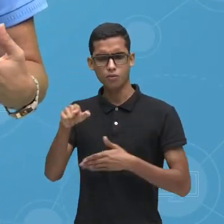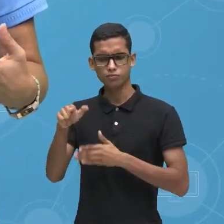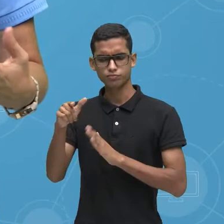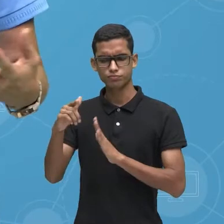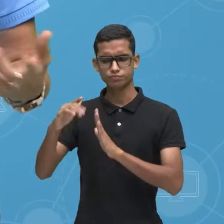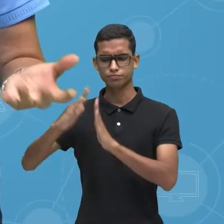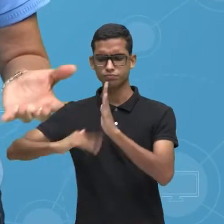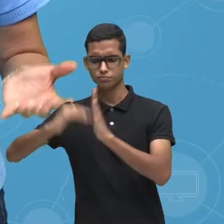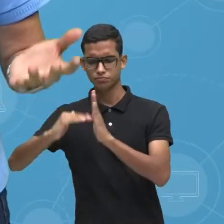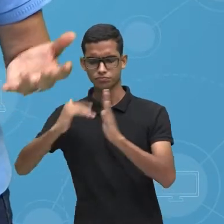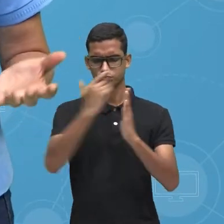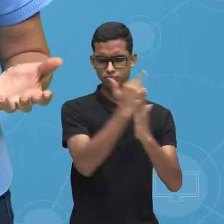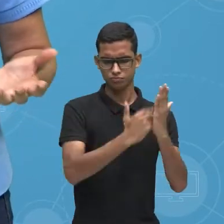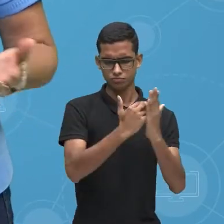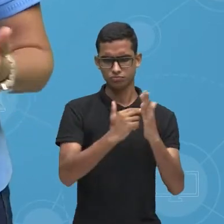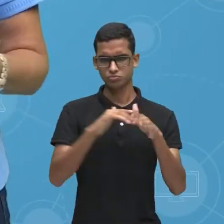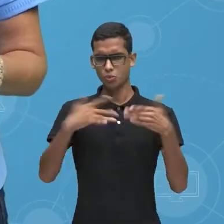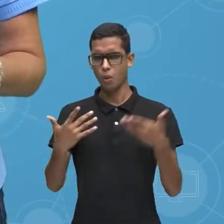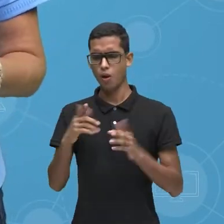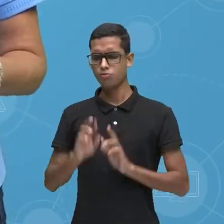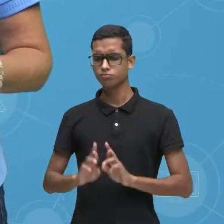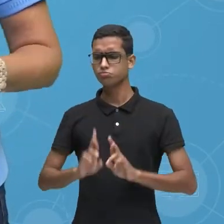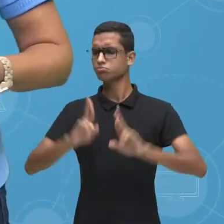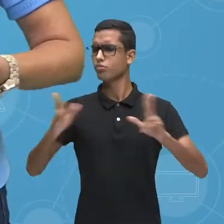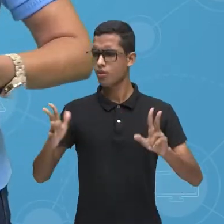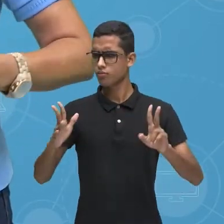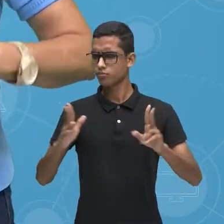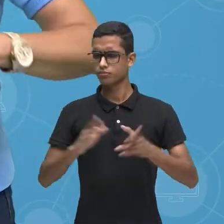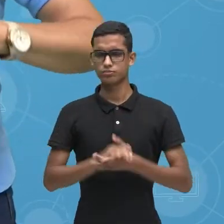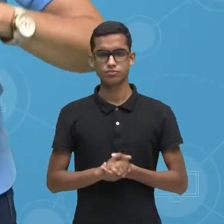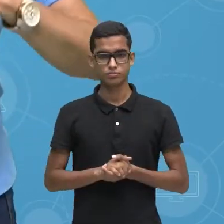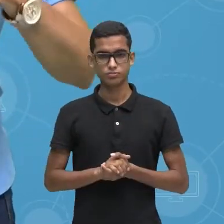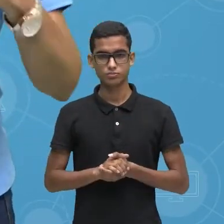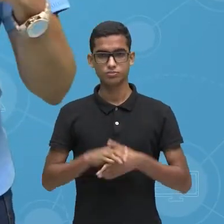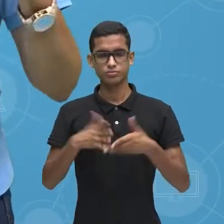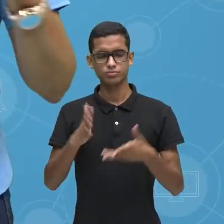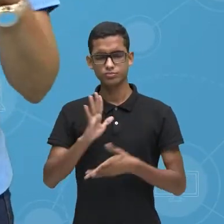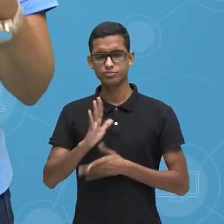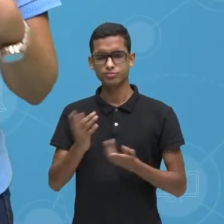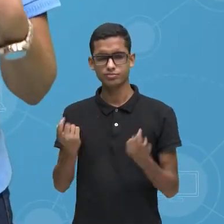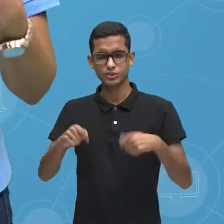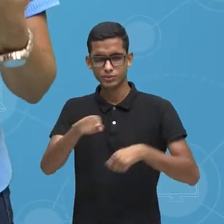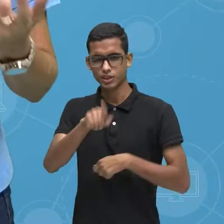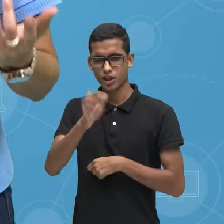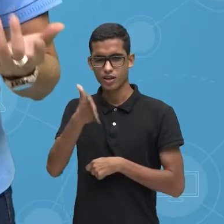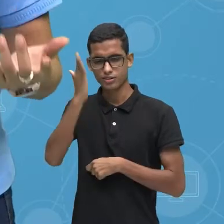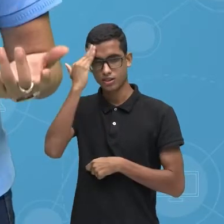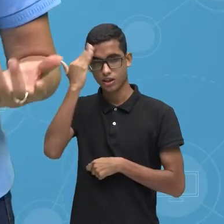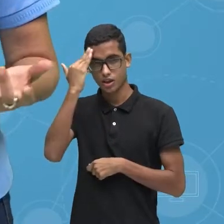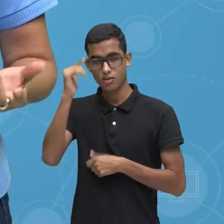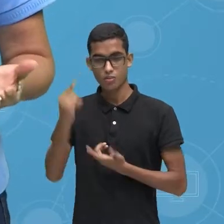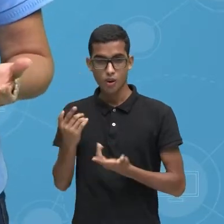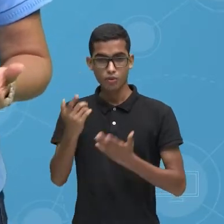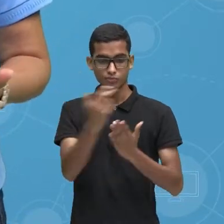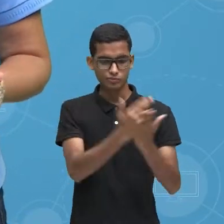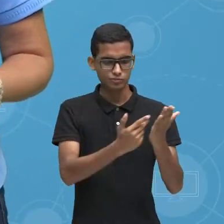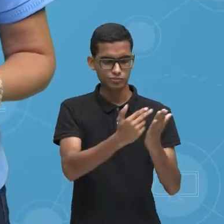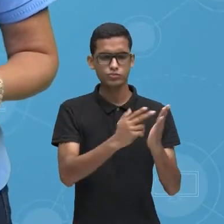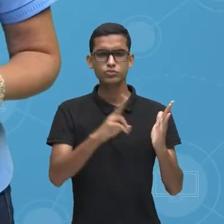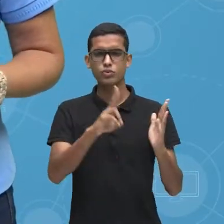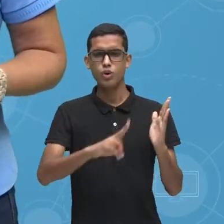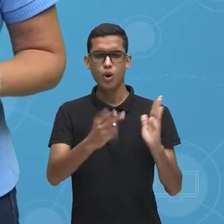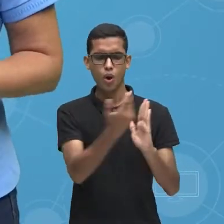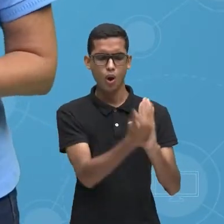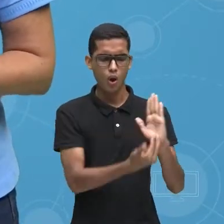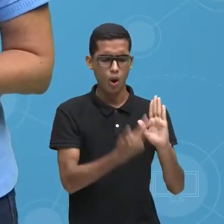pintura? Provavelmente sim, né? O desenho, ele geralmente é feito por um lápis de grafite, ou